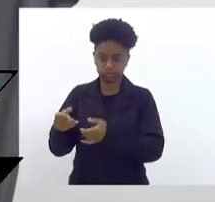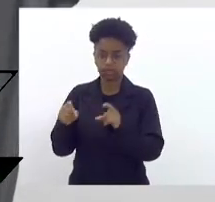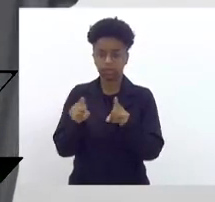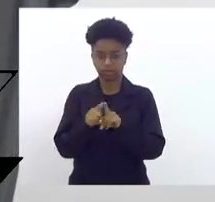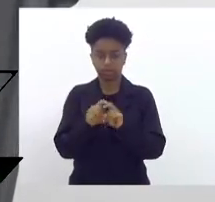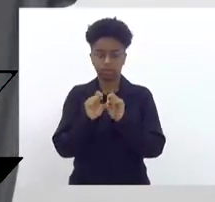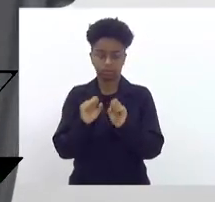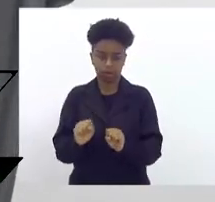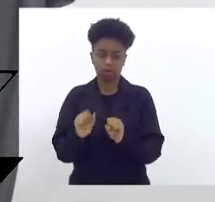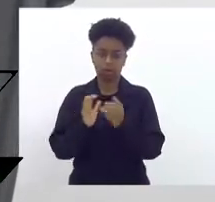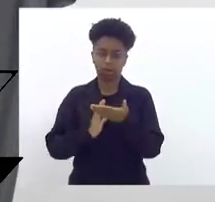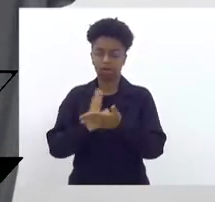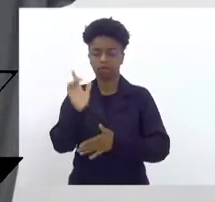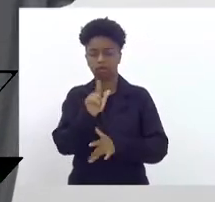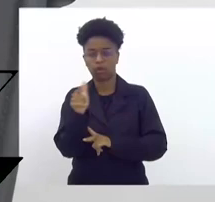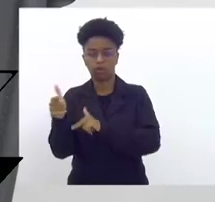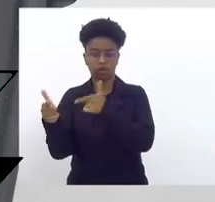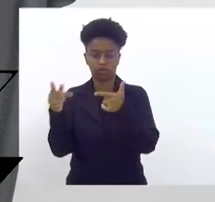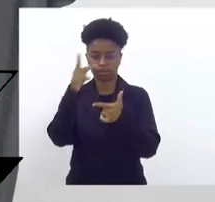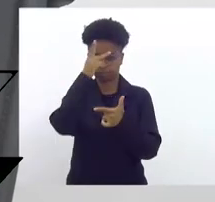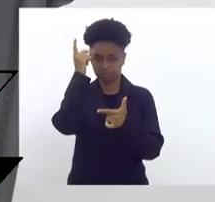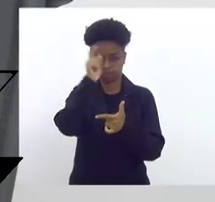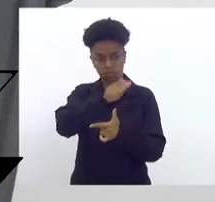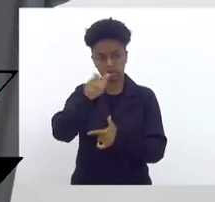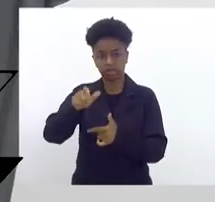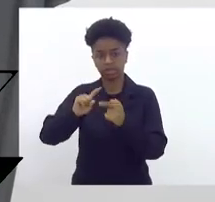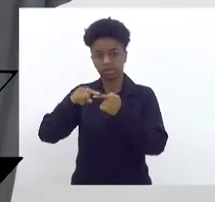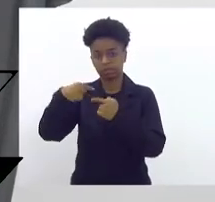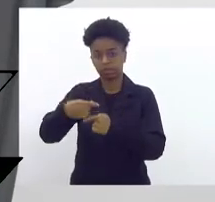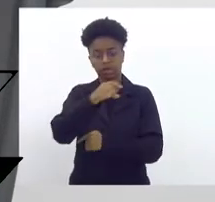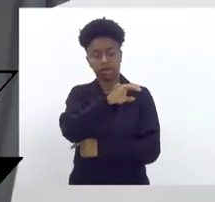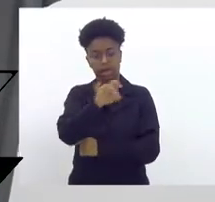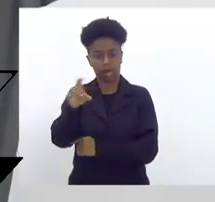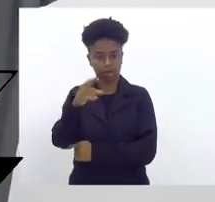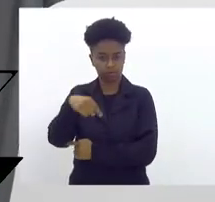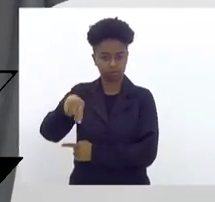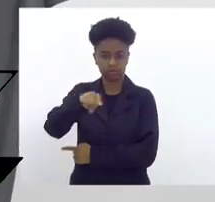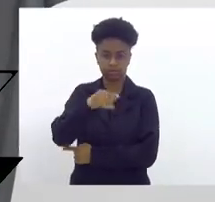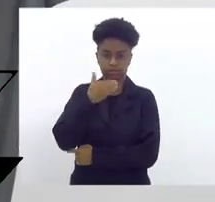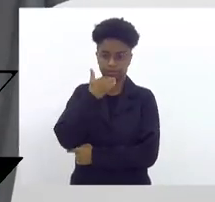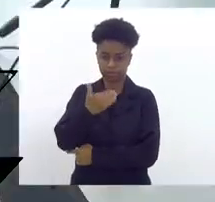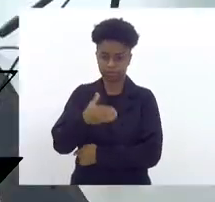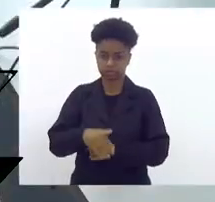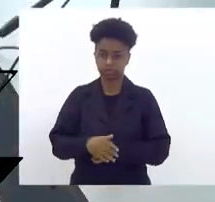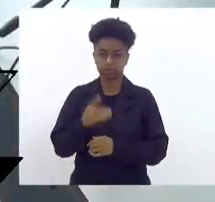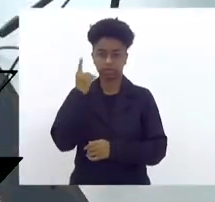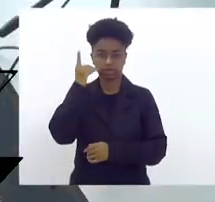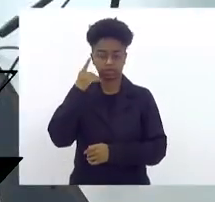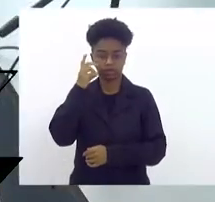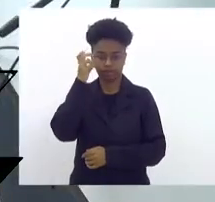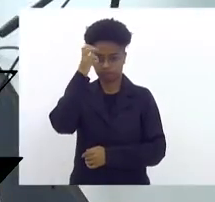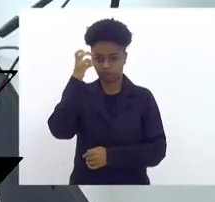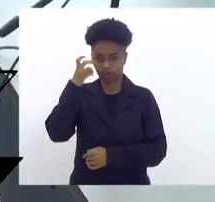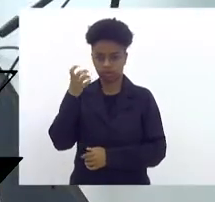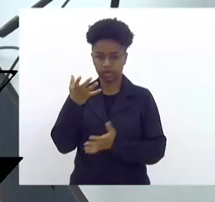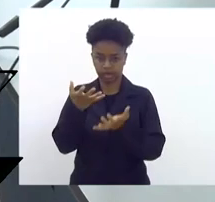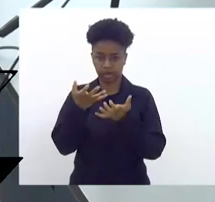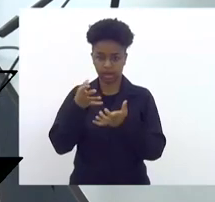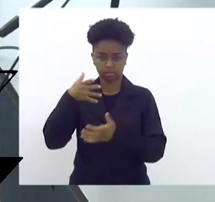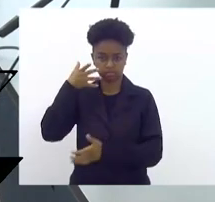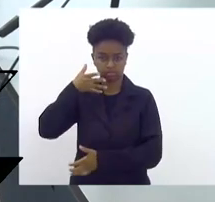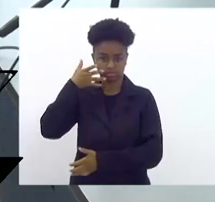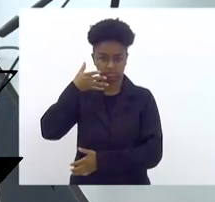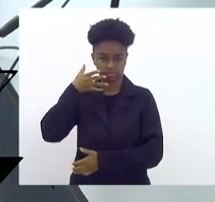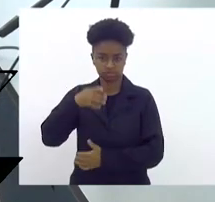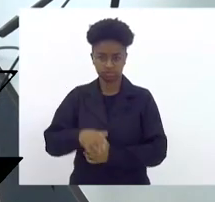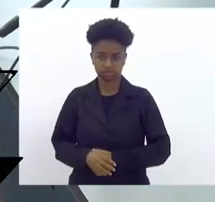pode aprovar os nomes assim que cada um dos membros é solicitar deputada Verônica Lima gostaria de fazer